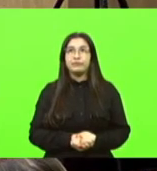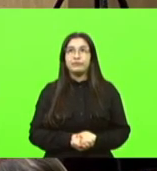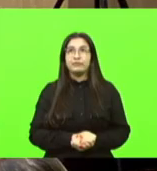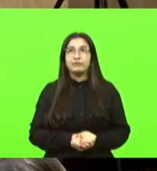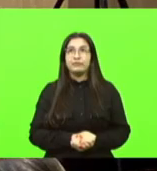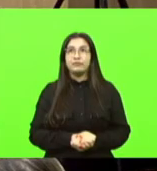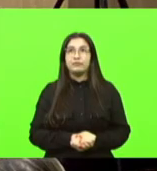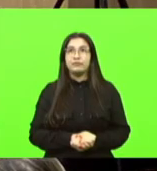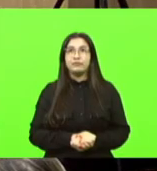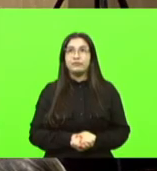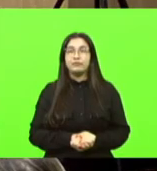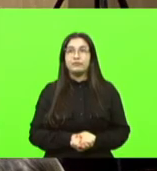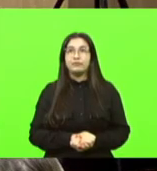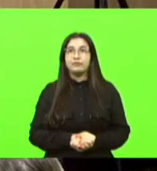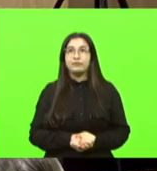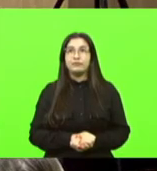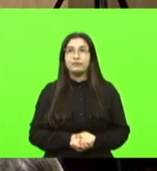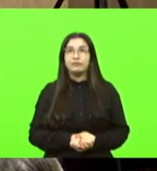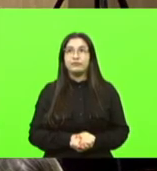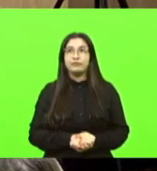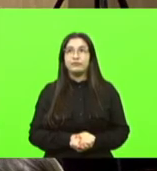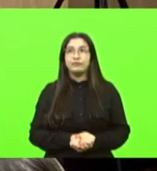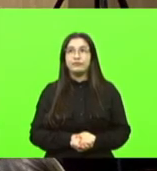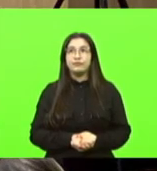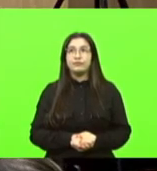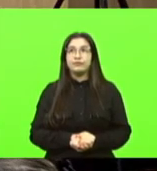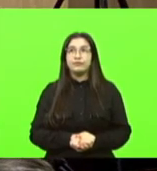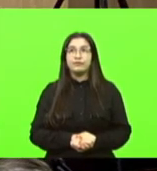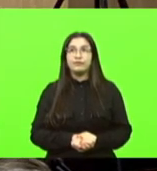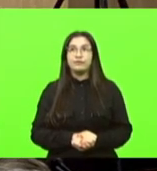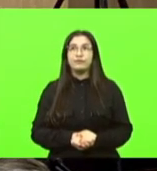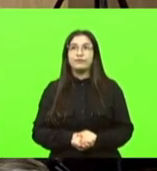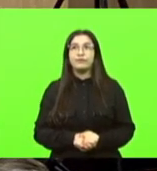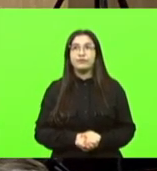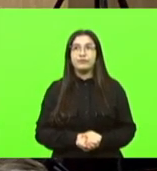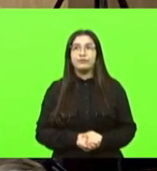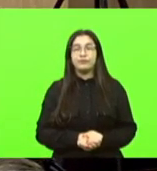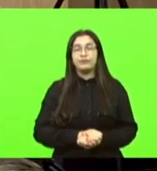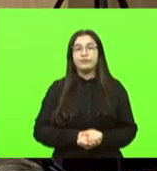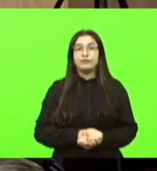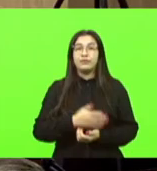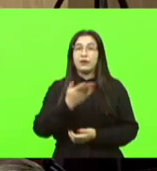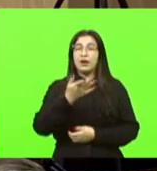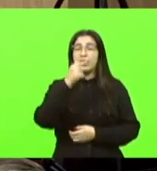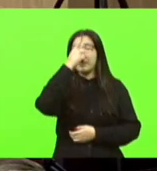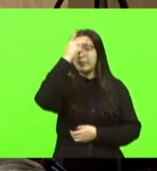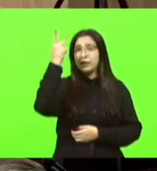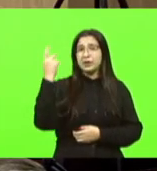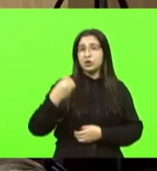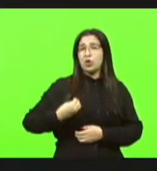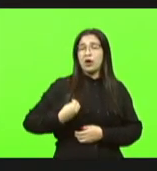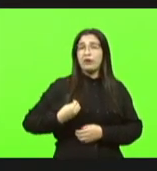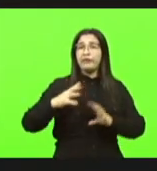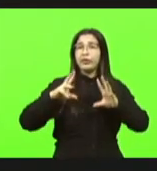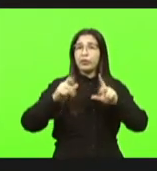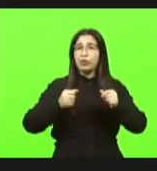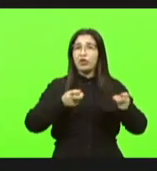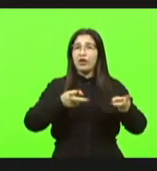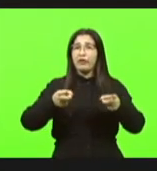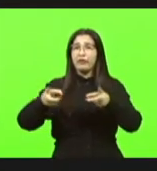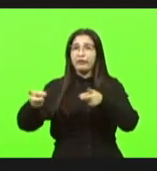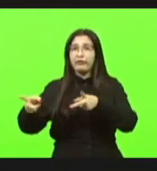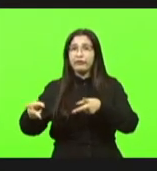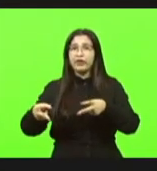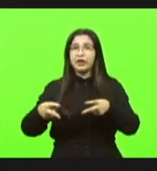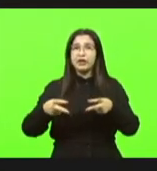bom então só mas 30 segundos para concluir o deputado falando de pessoas e que passa uma vida inteira vendendo pastel e fazendo